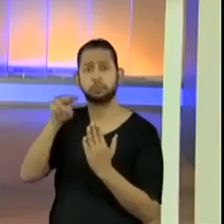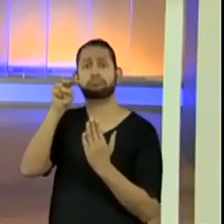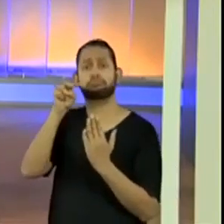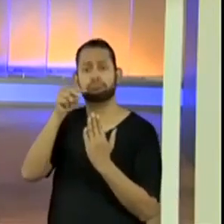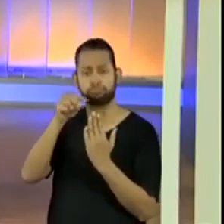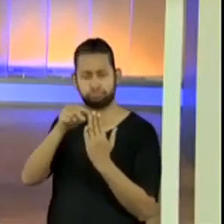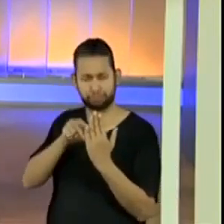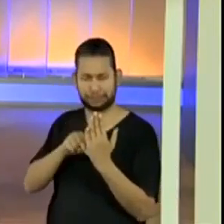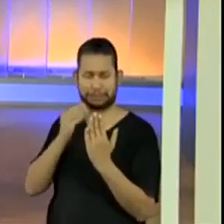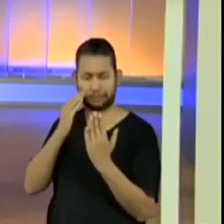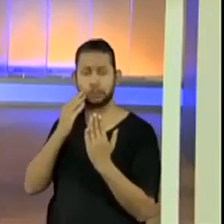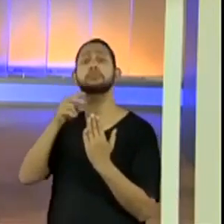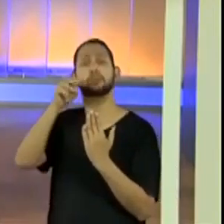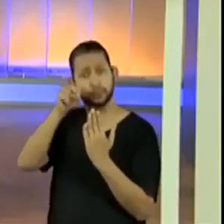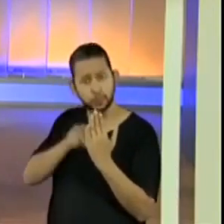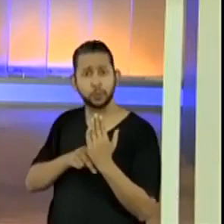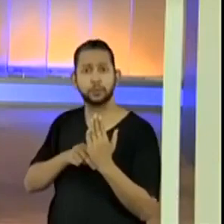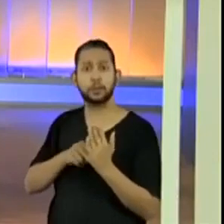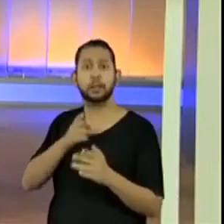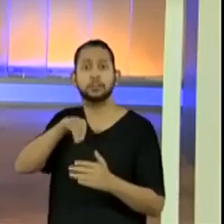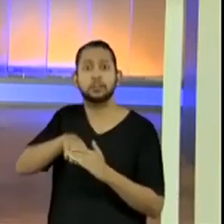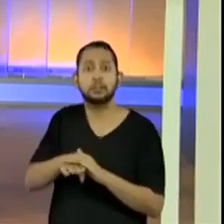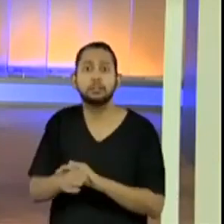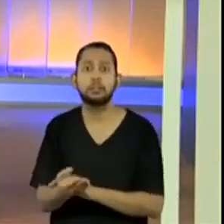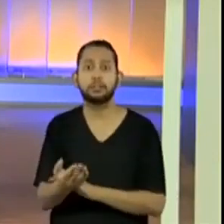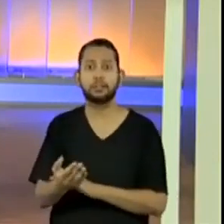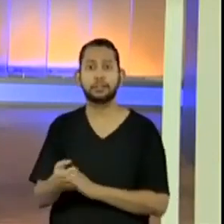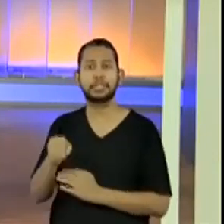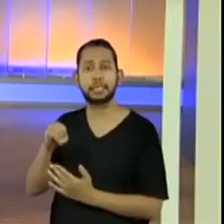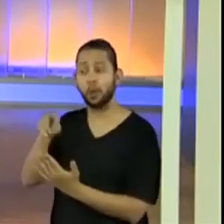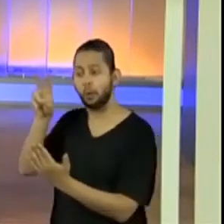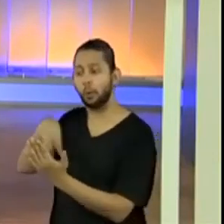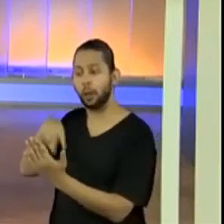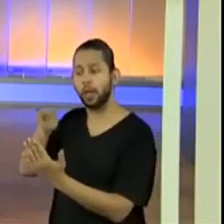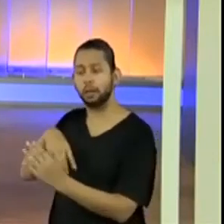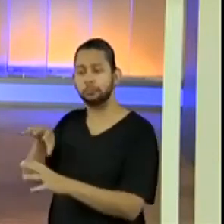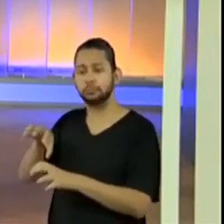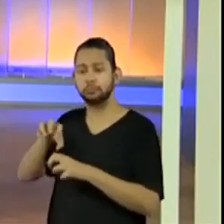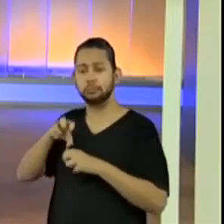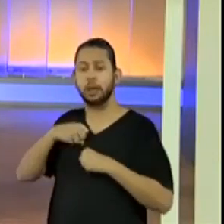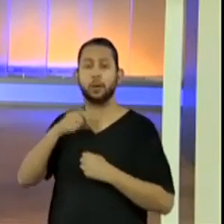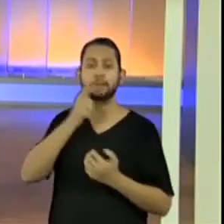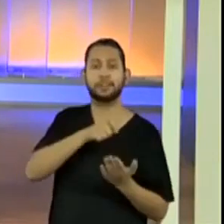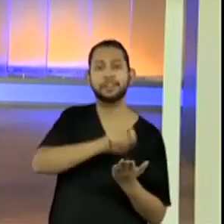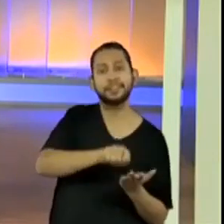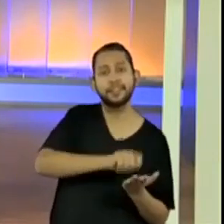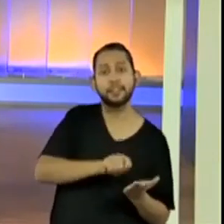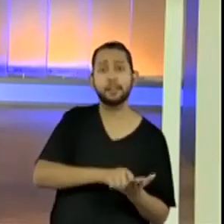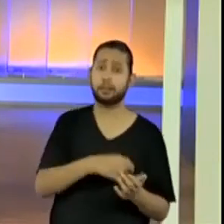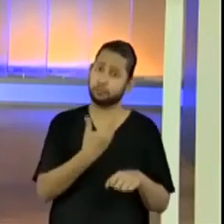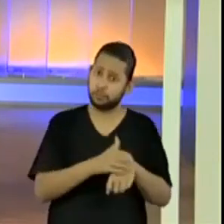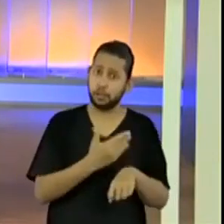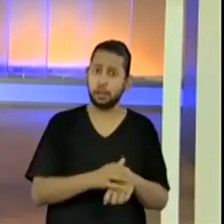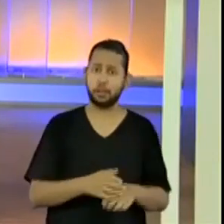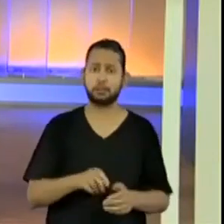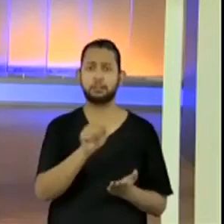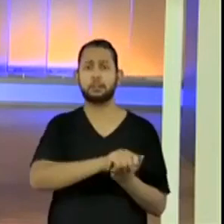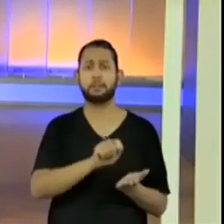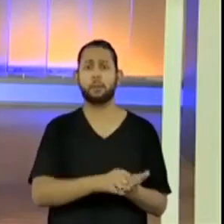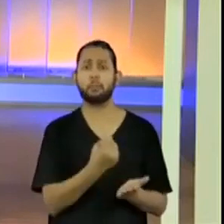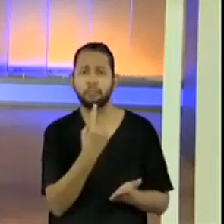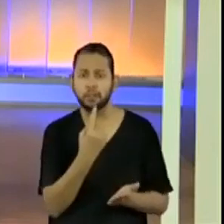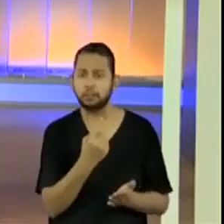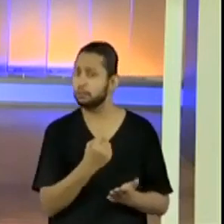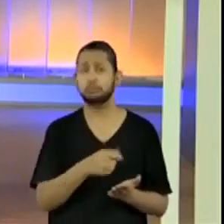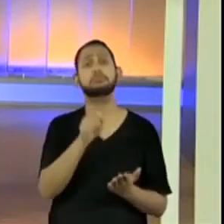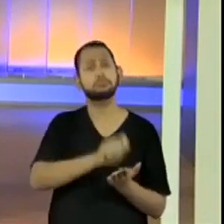só aprende a ler lendo, a gente aprende a escrever escrevendo. Então, coloquem no hábito de vocês uma leitura